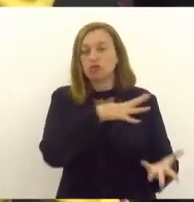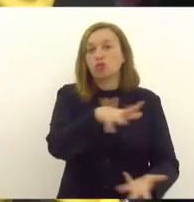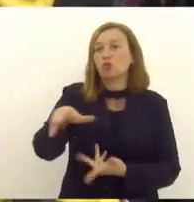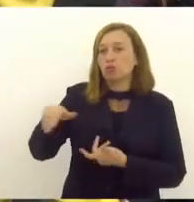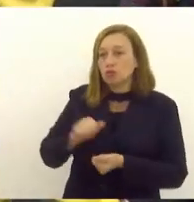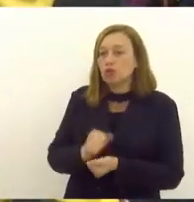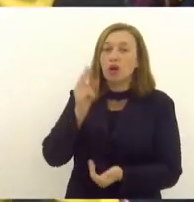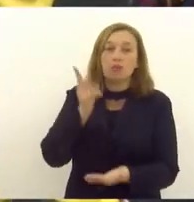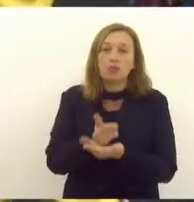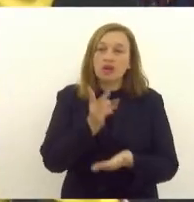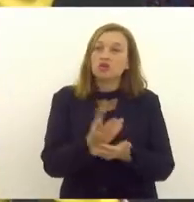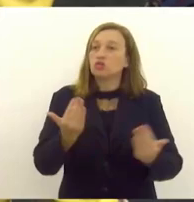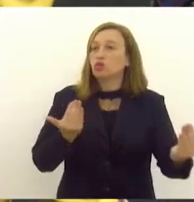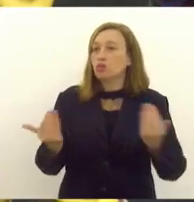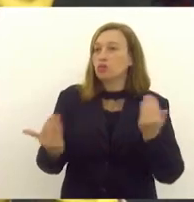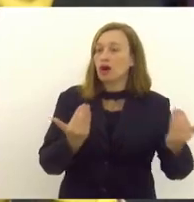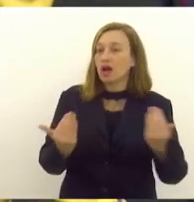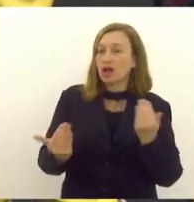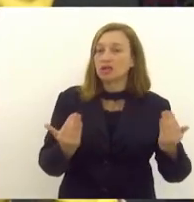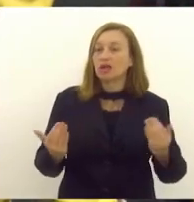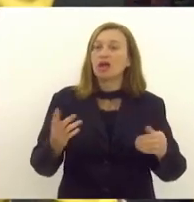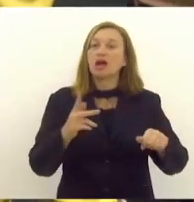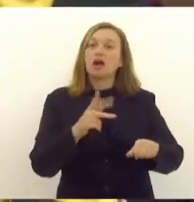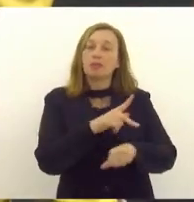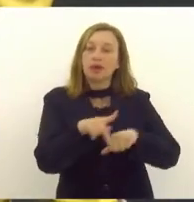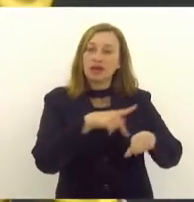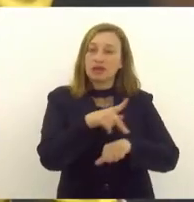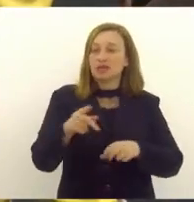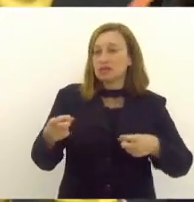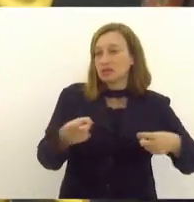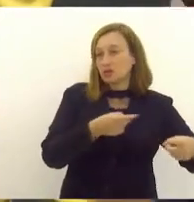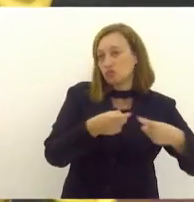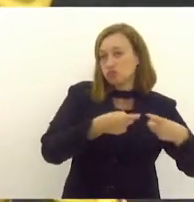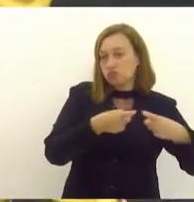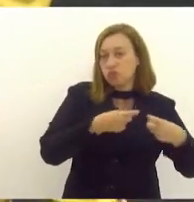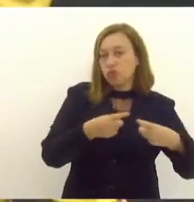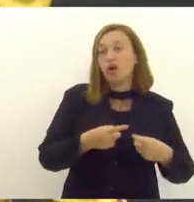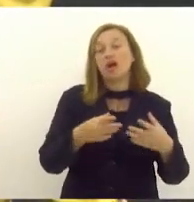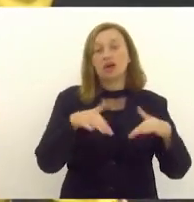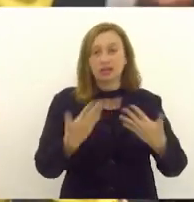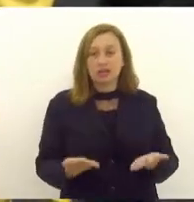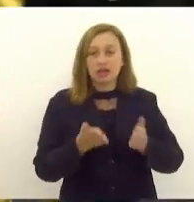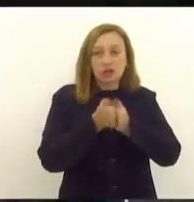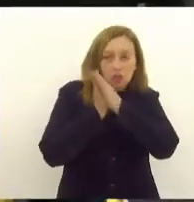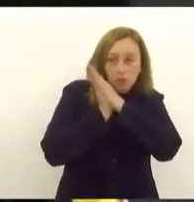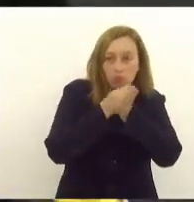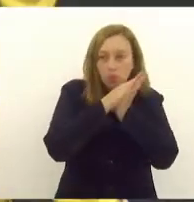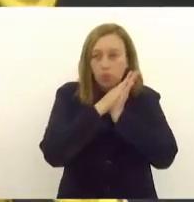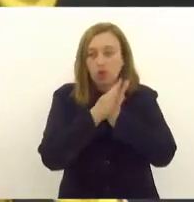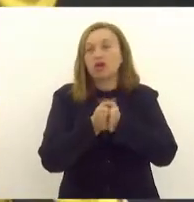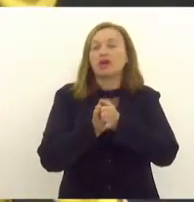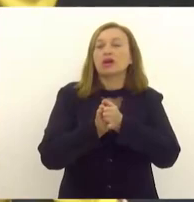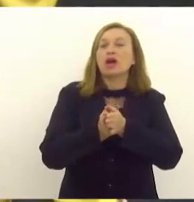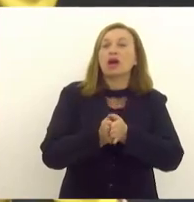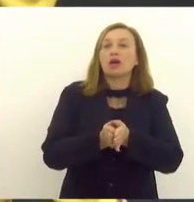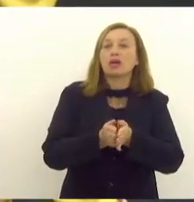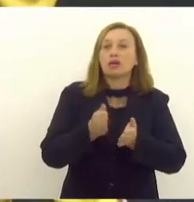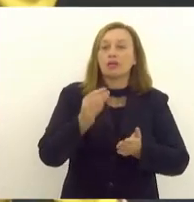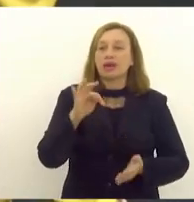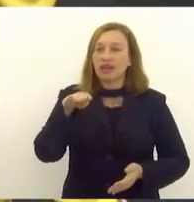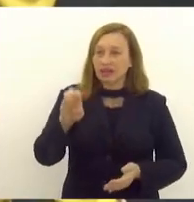mesmo comparado em países em guerra então é óbvio mãe Bernadete uma quilombola que lutava pela